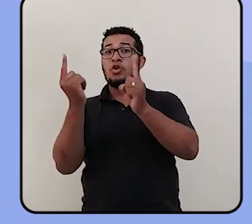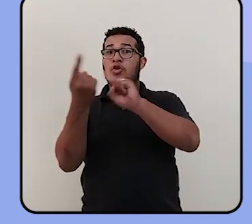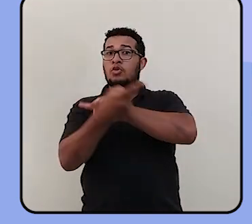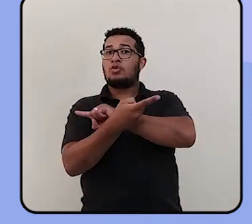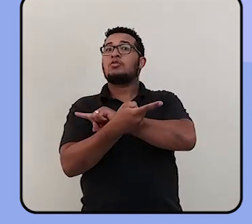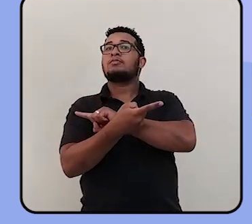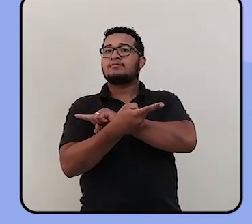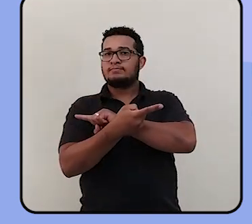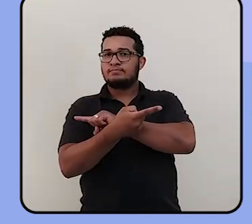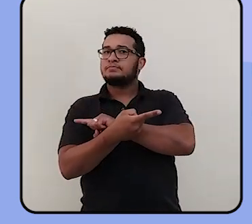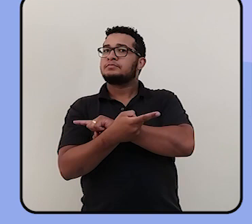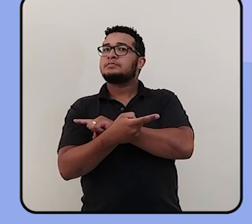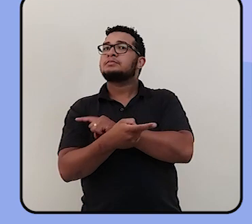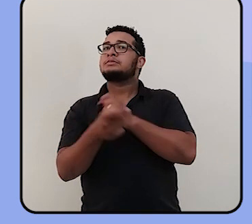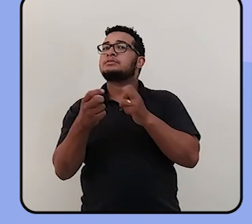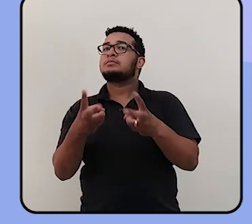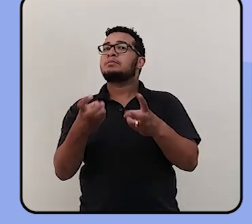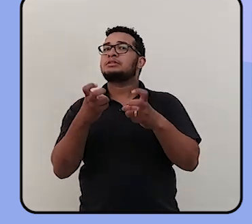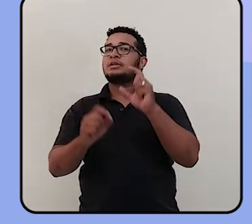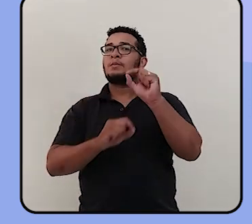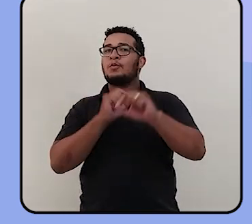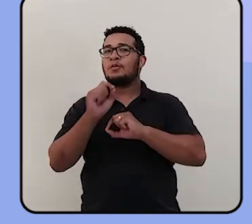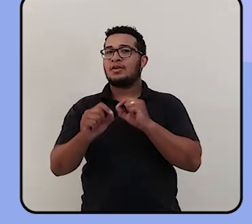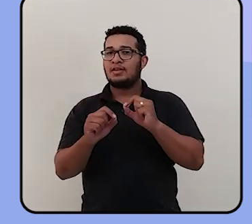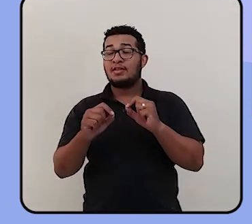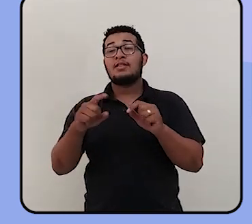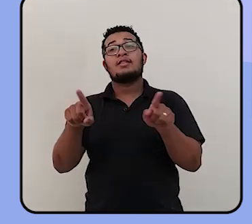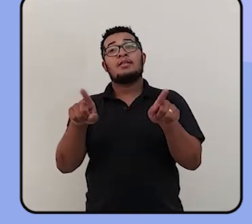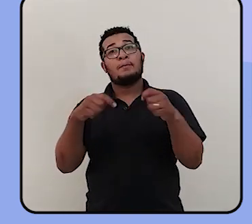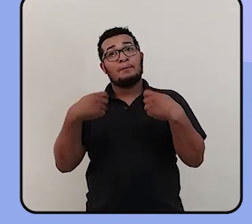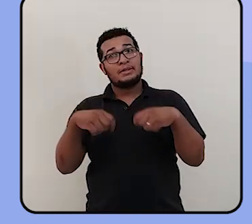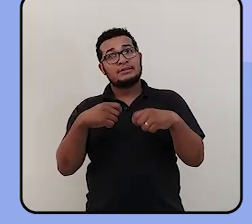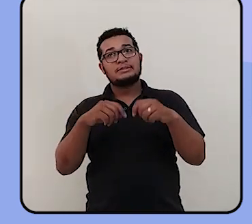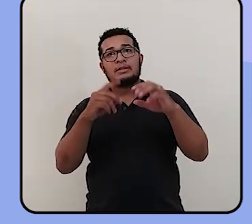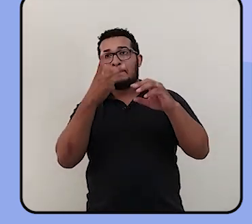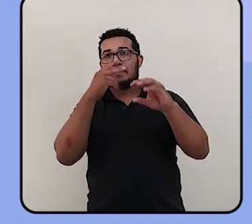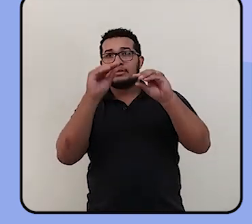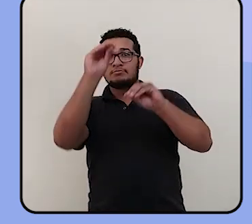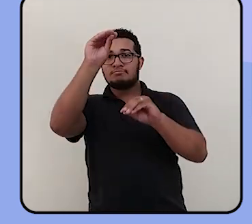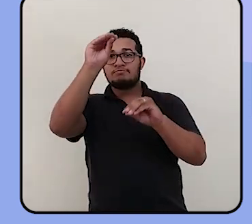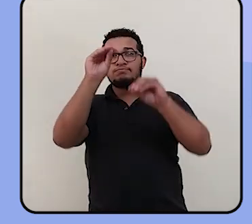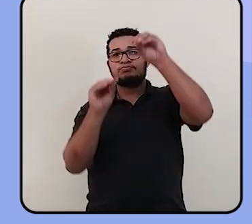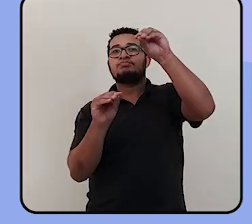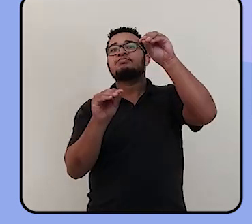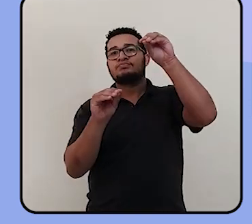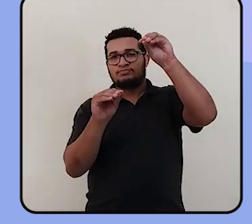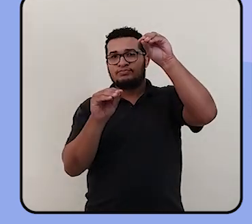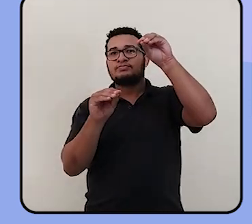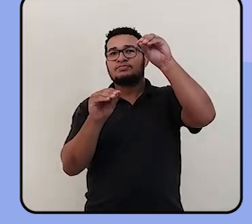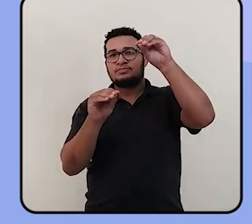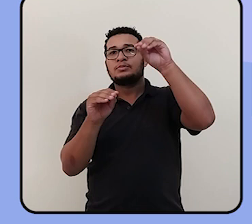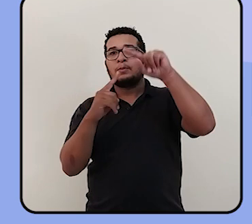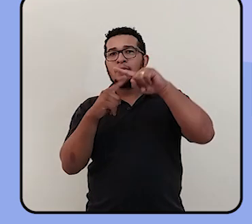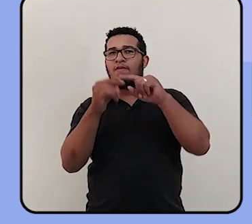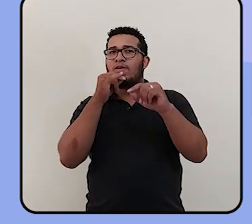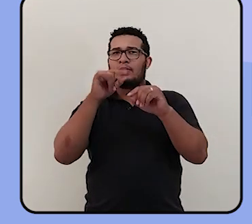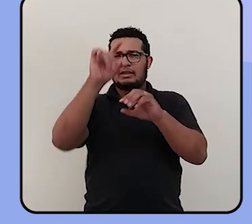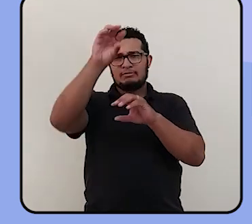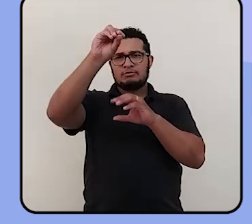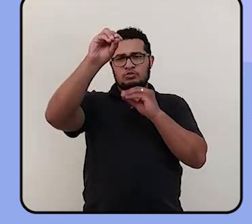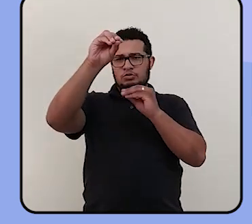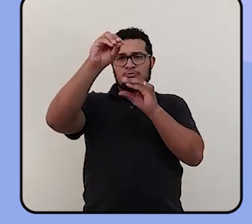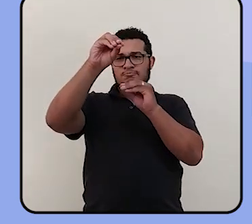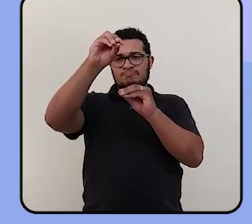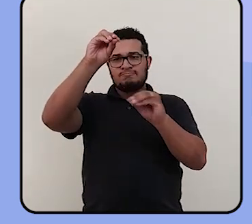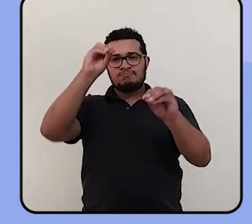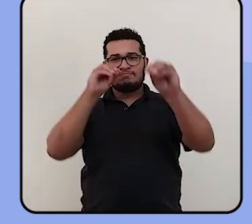inversamente proporcional, você vai ter que inverter essa posição. O 5 que estava em cima, ele vem para